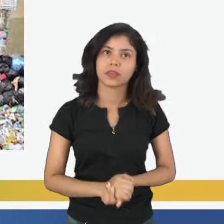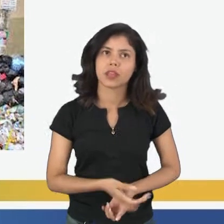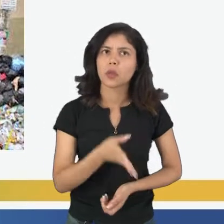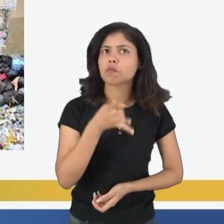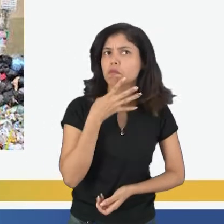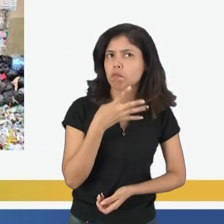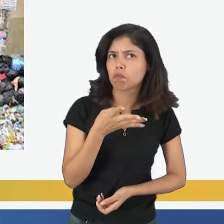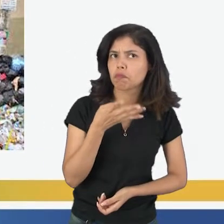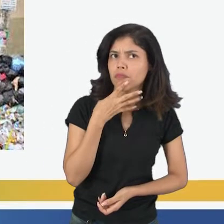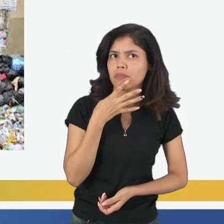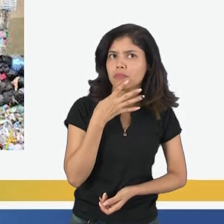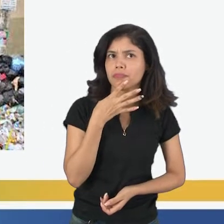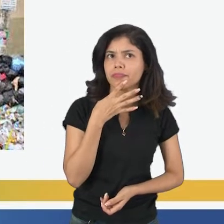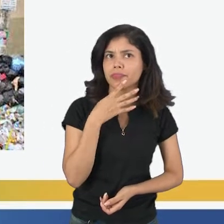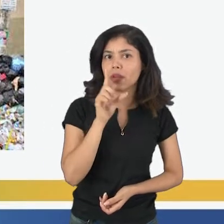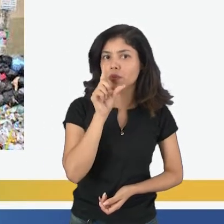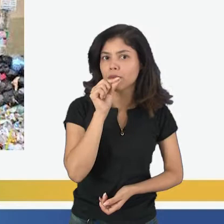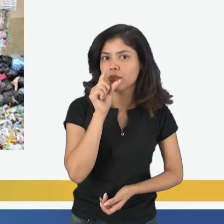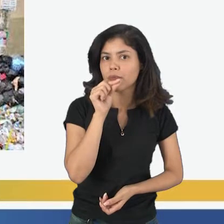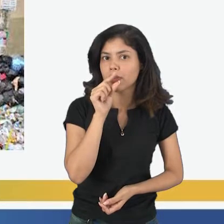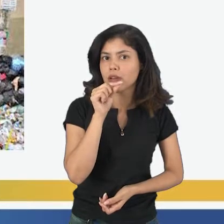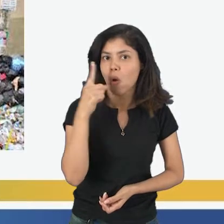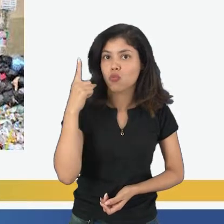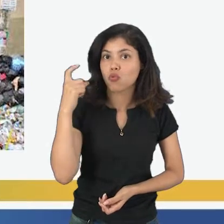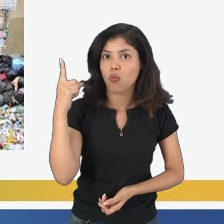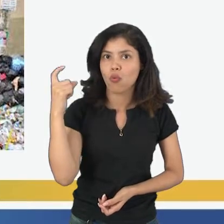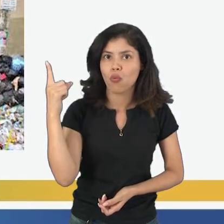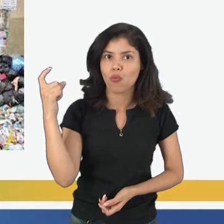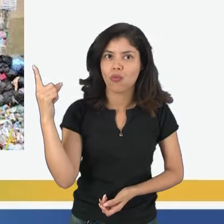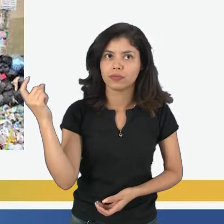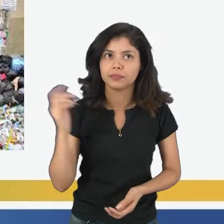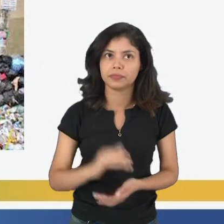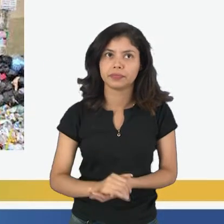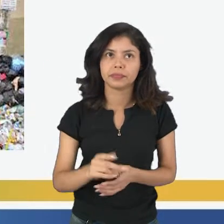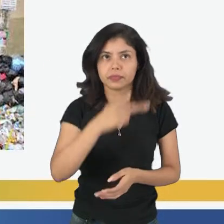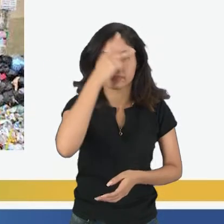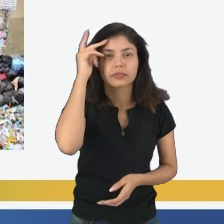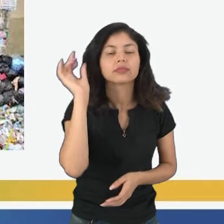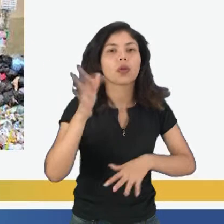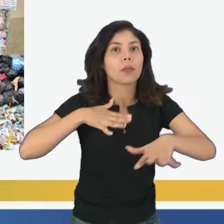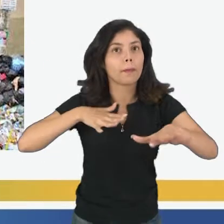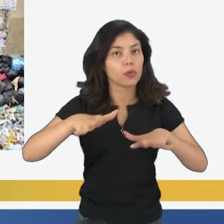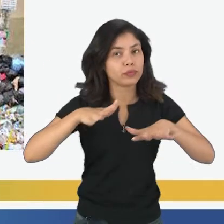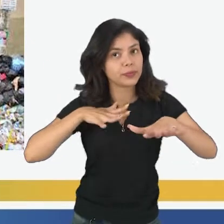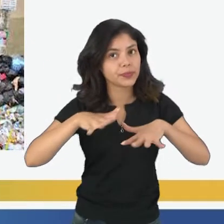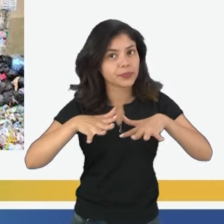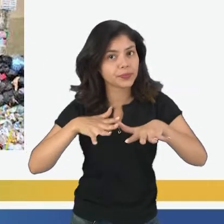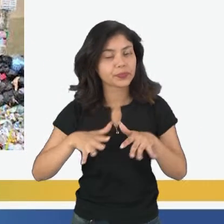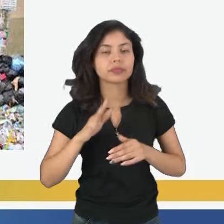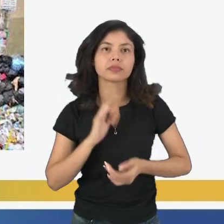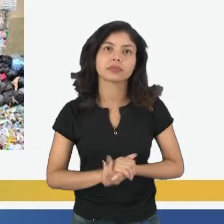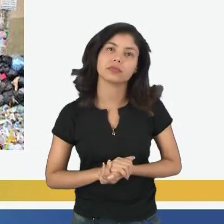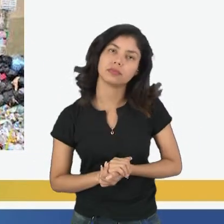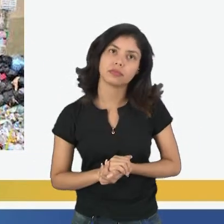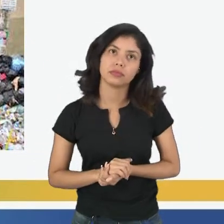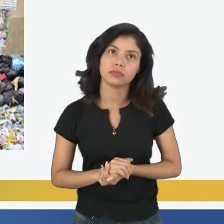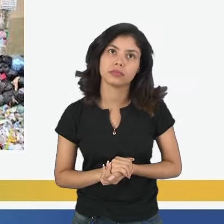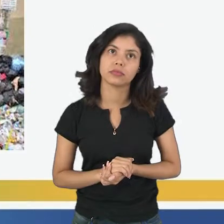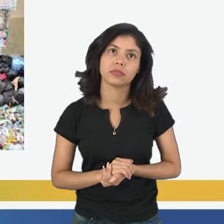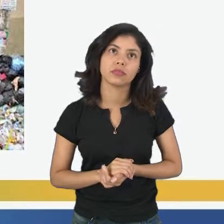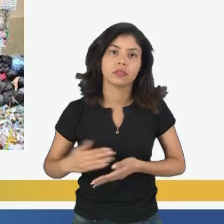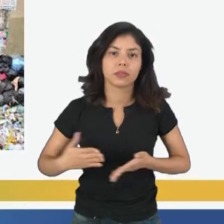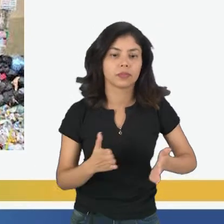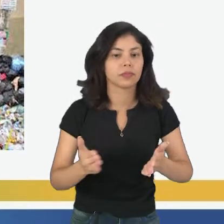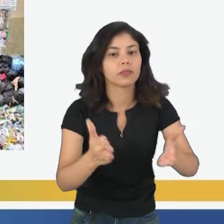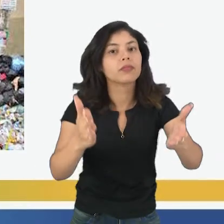conhece ela pelo ruído que ela provoca e principalmente a movimentação que ela faz, principalmente na margem do